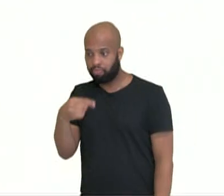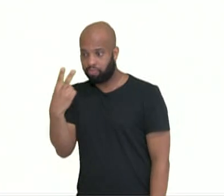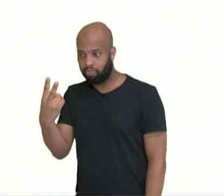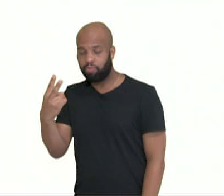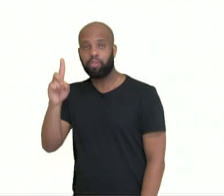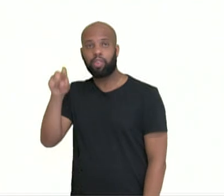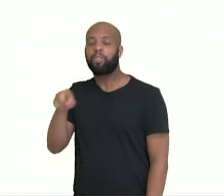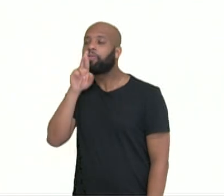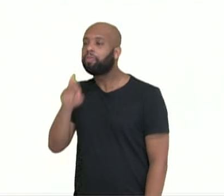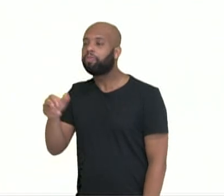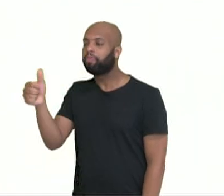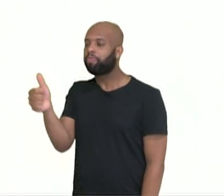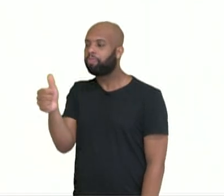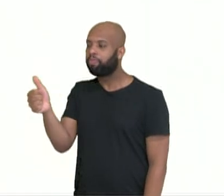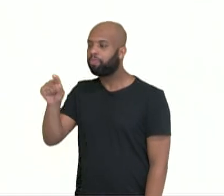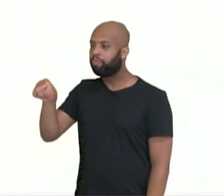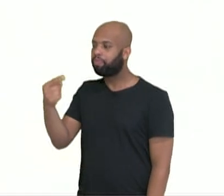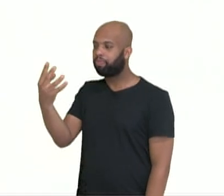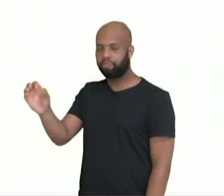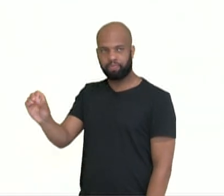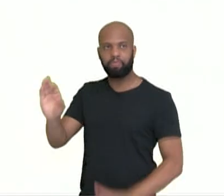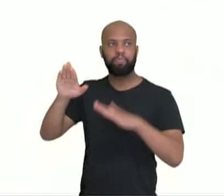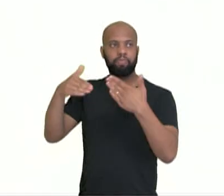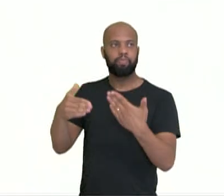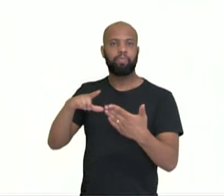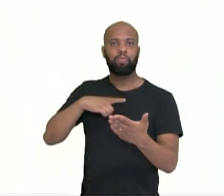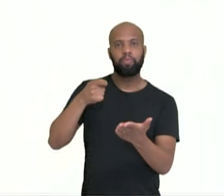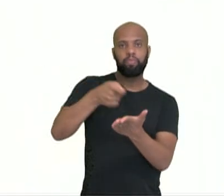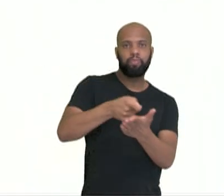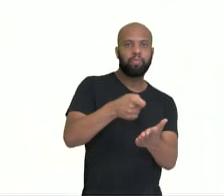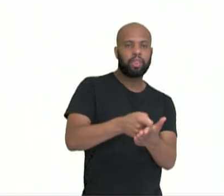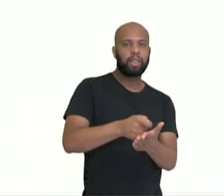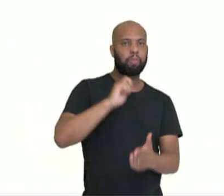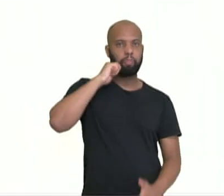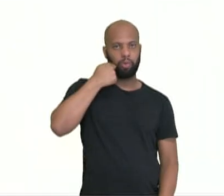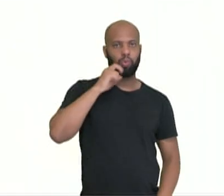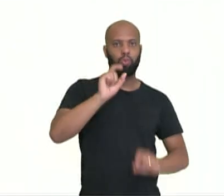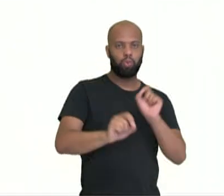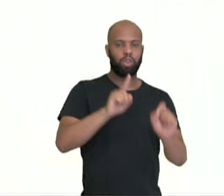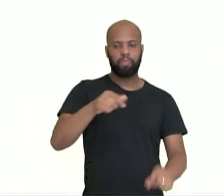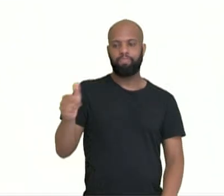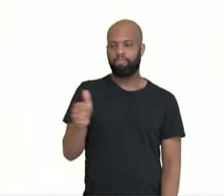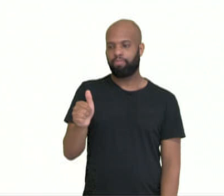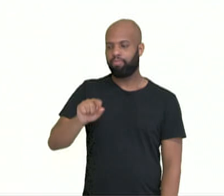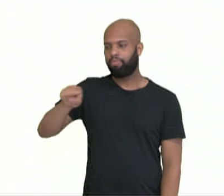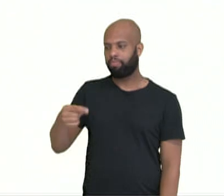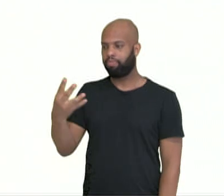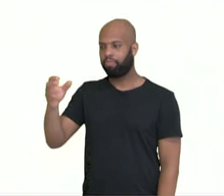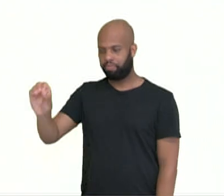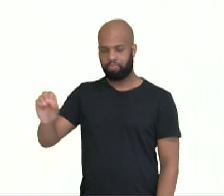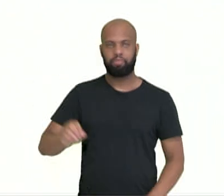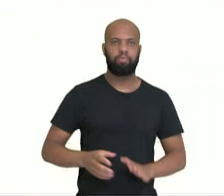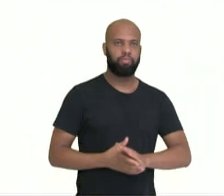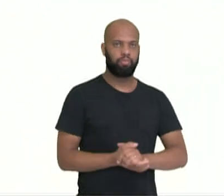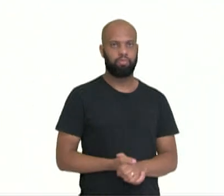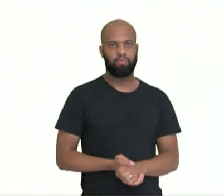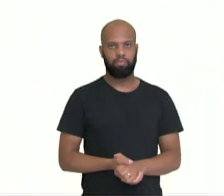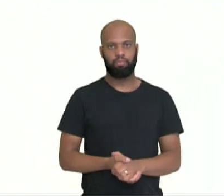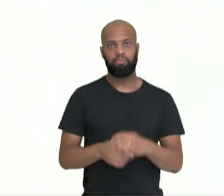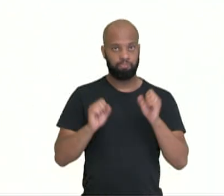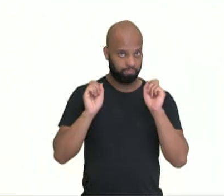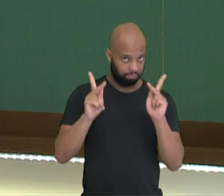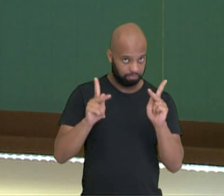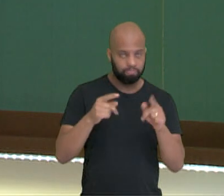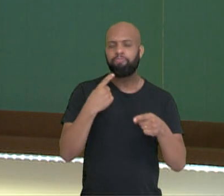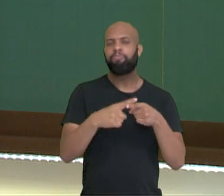é 11,40. Então, o preço do pão passou a ser vendido a R$ 11,40.